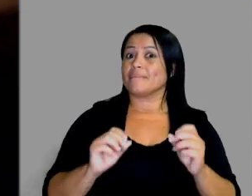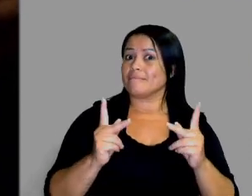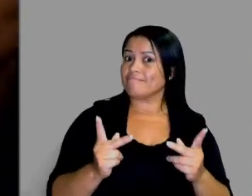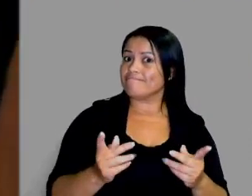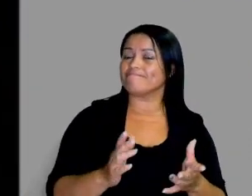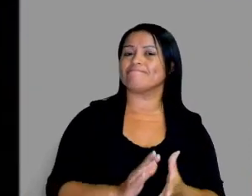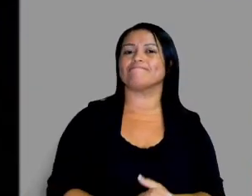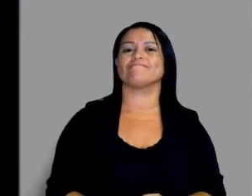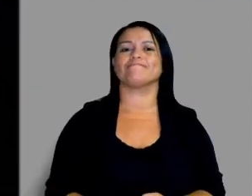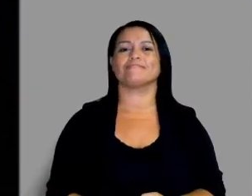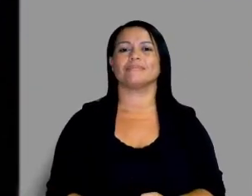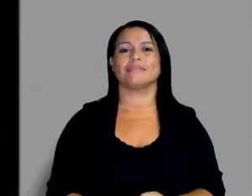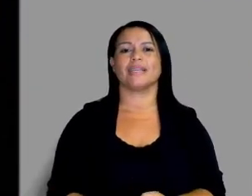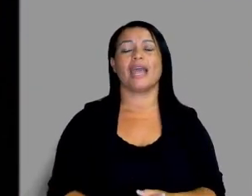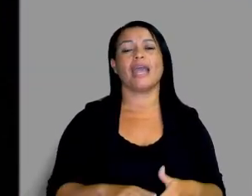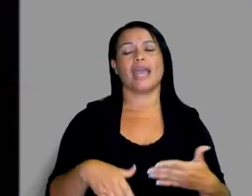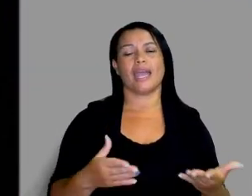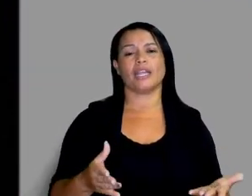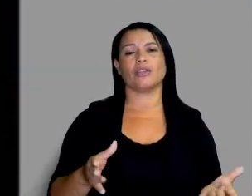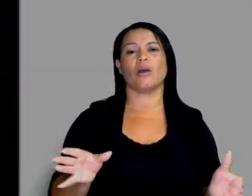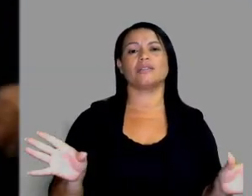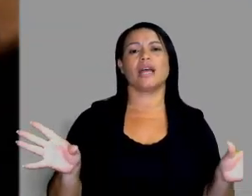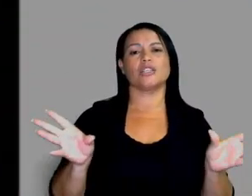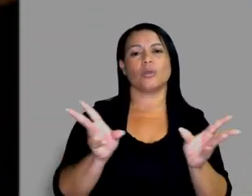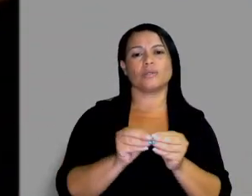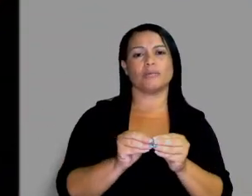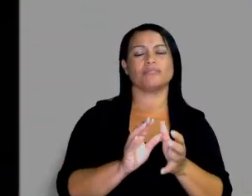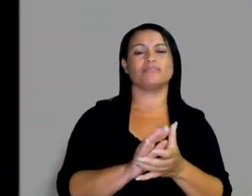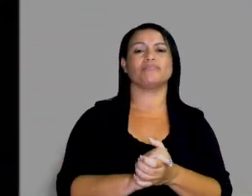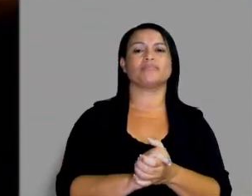Ok, minha gente? Aí a nossa resolução.